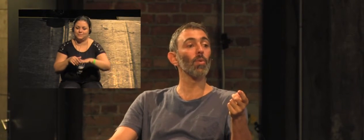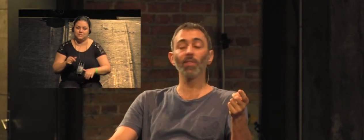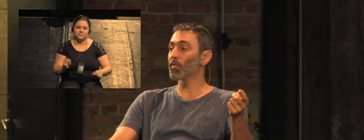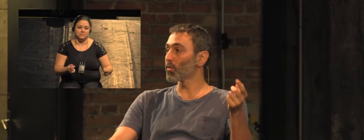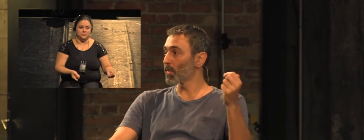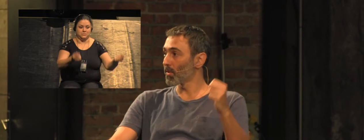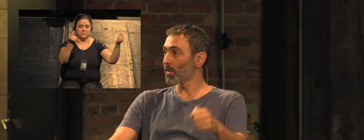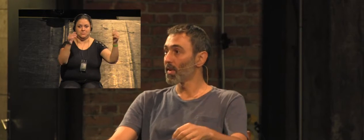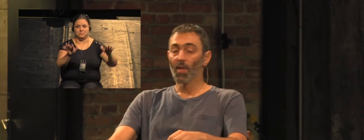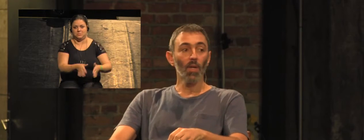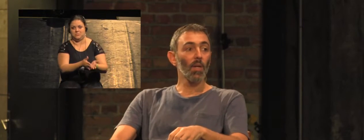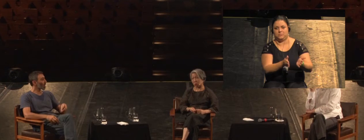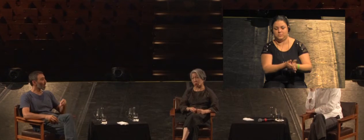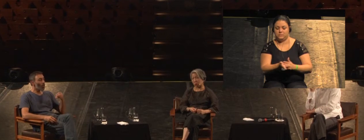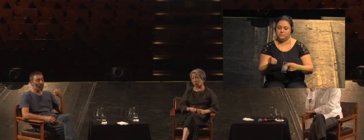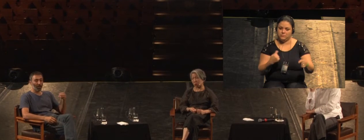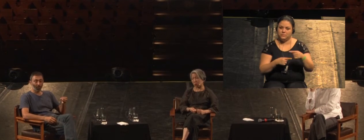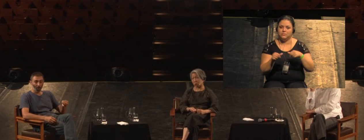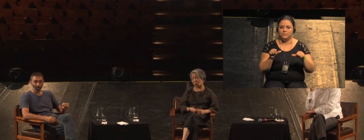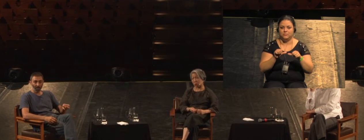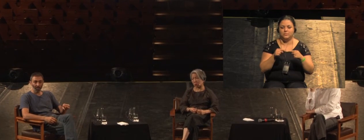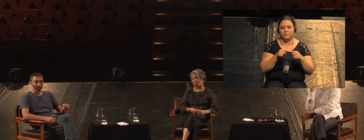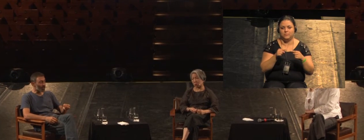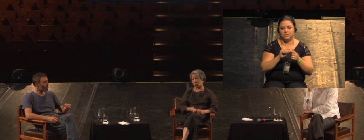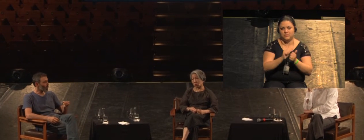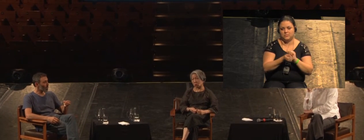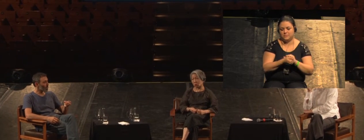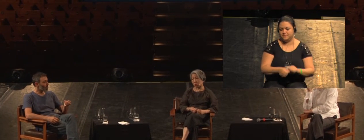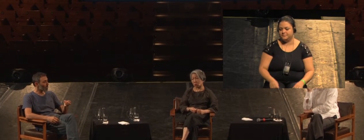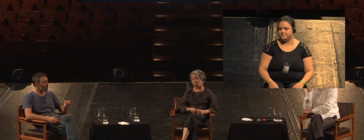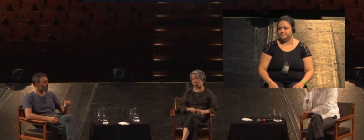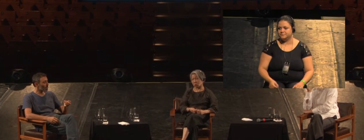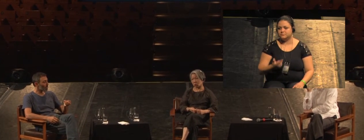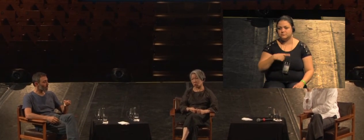compatível com esses consumidores. A outra forma que a gente pensou,